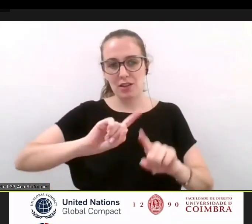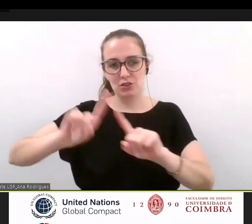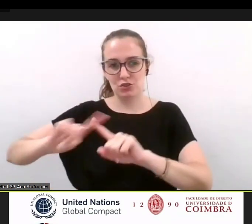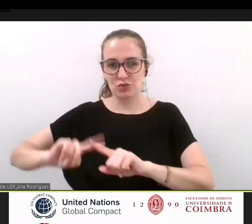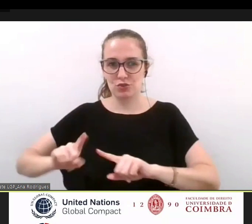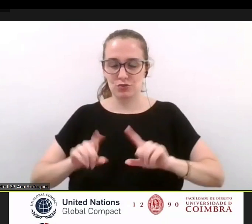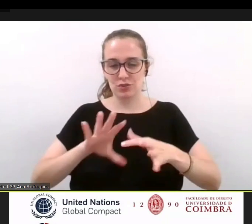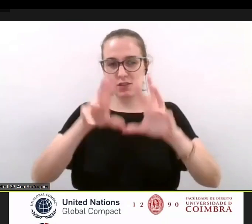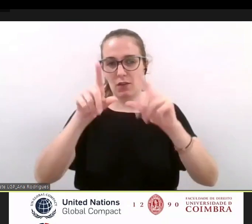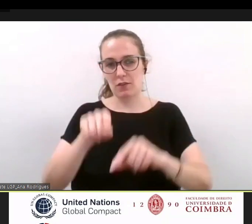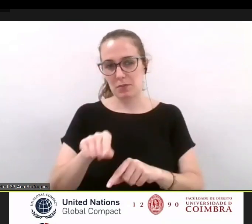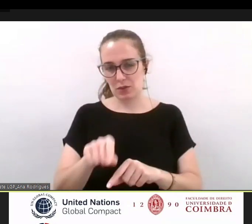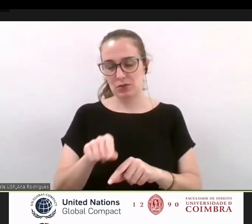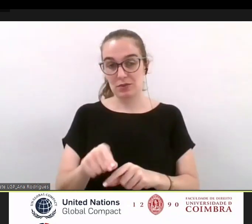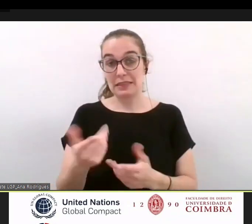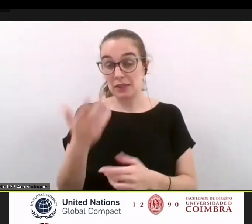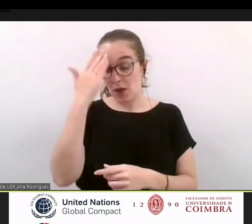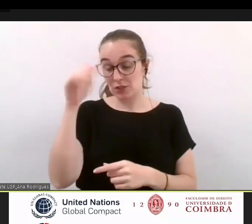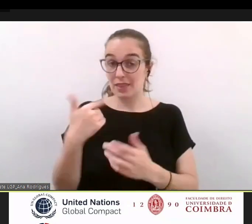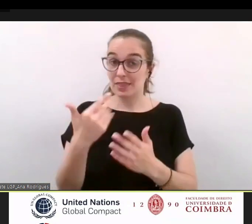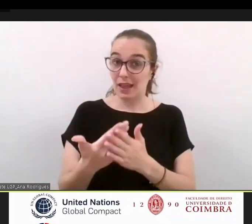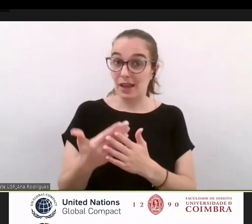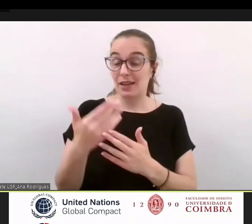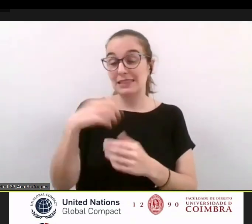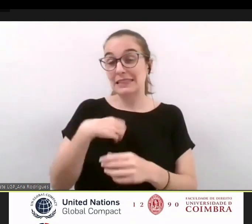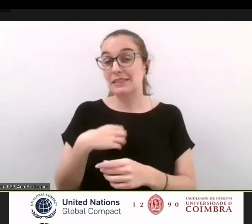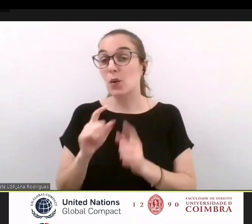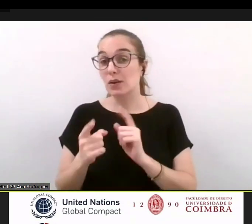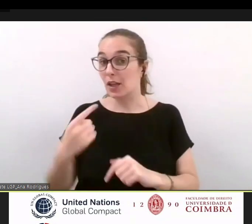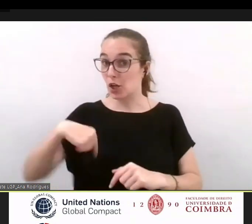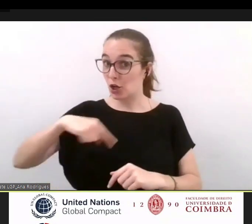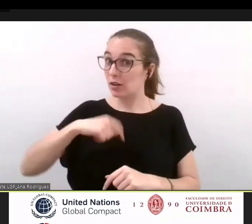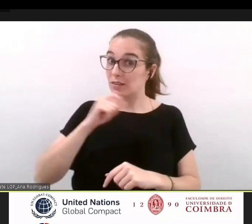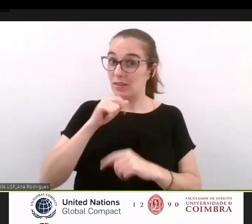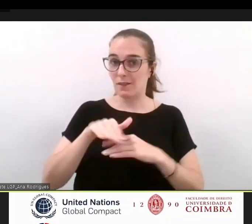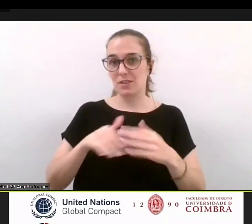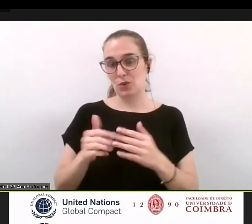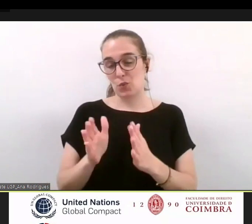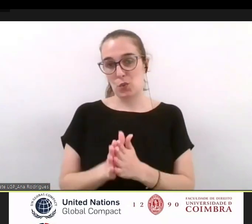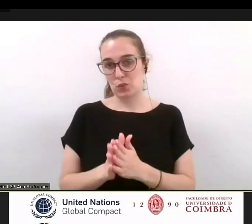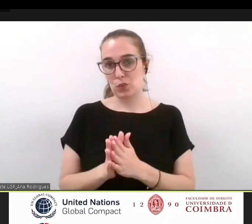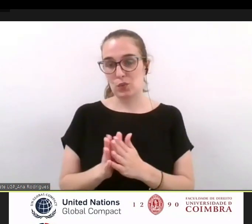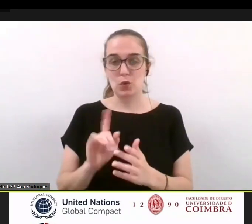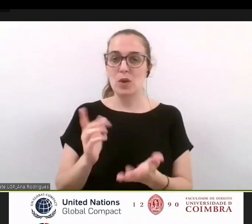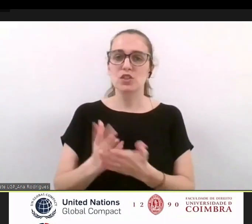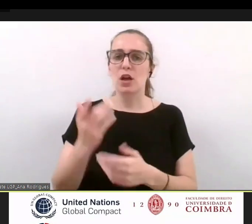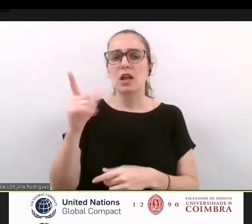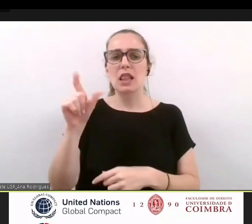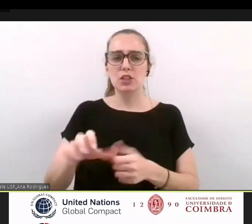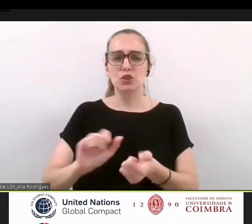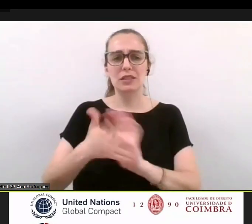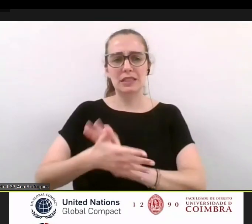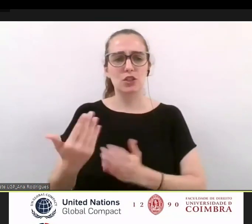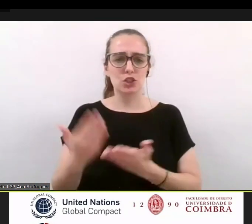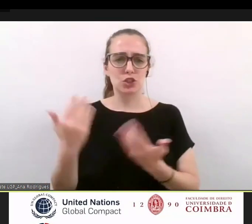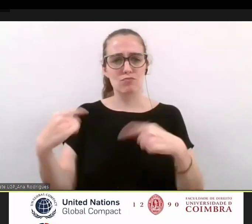do desenvolvimento sustentável, criando a ideia de que todos podemos contribuir para as várias dimensões. Não é só reciclar o lixo, isso é algo que de